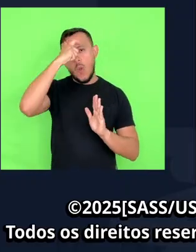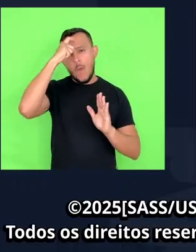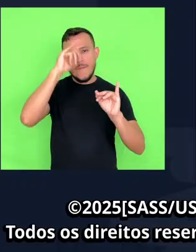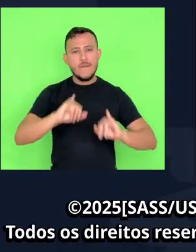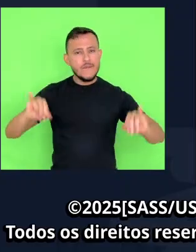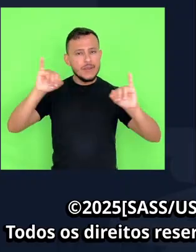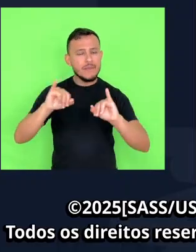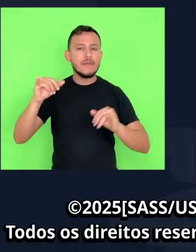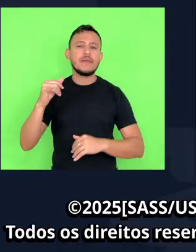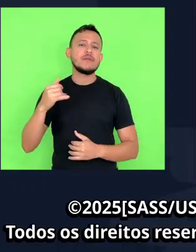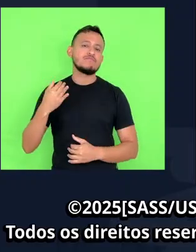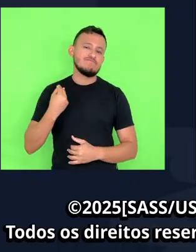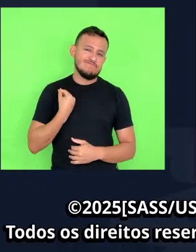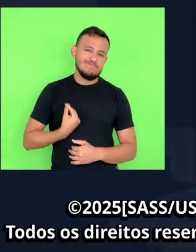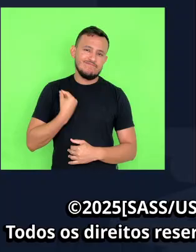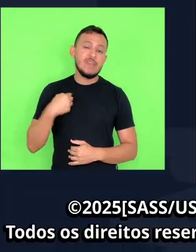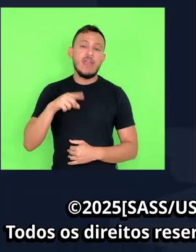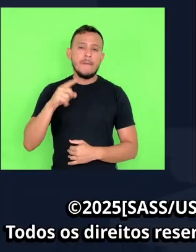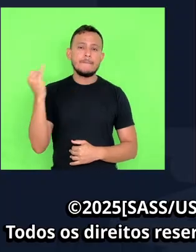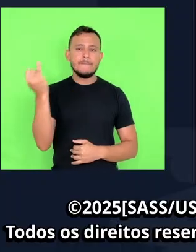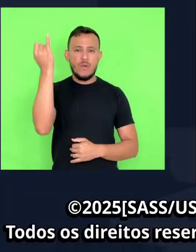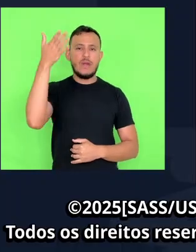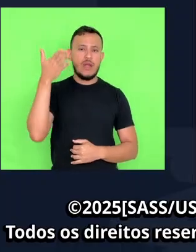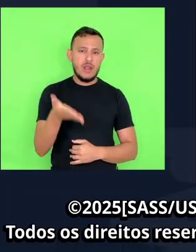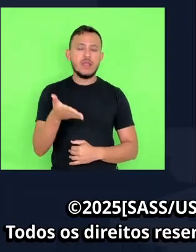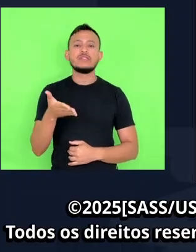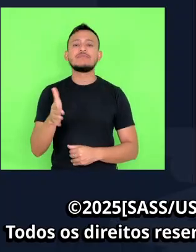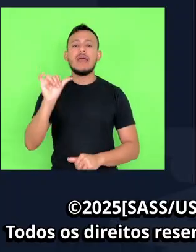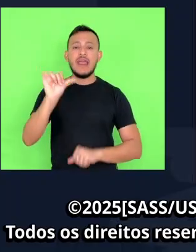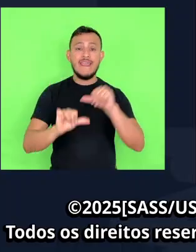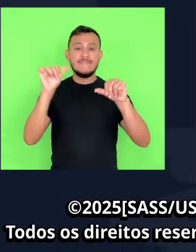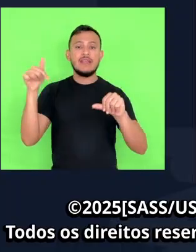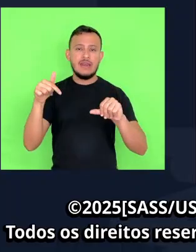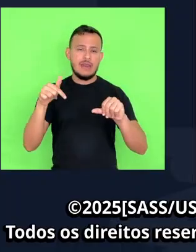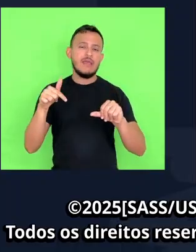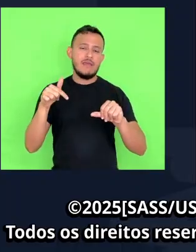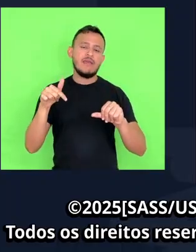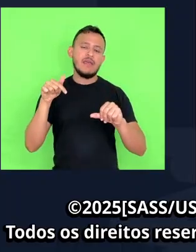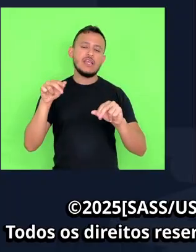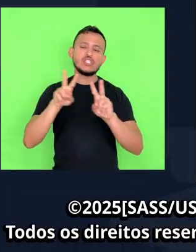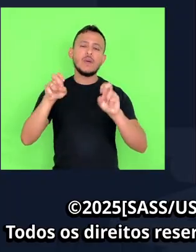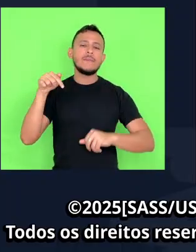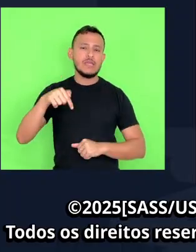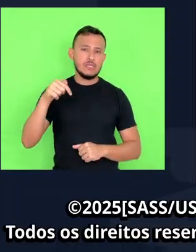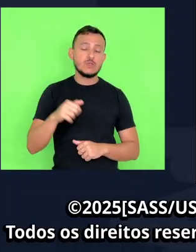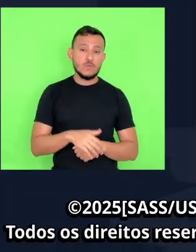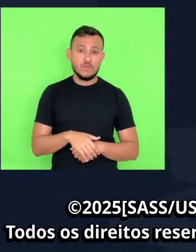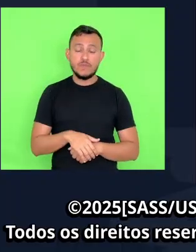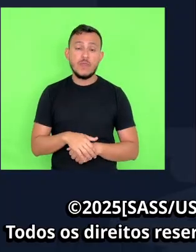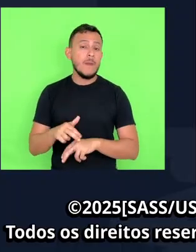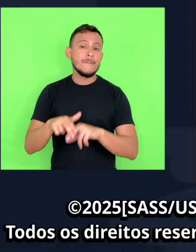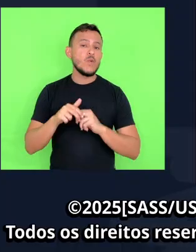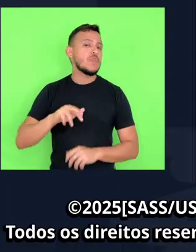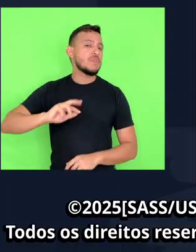conscientização, da tomada de medidas é importante para reverter essas situações. Então, não é uma questão